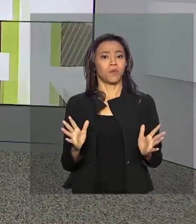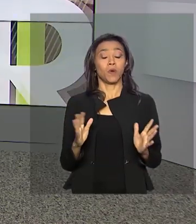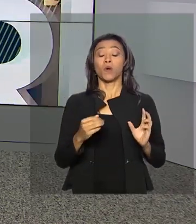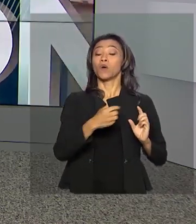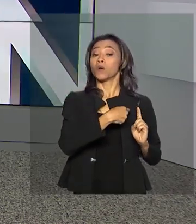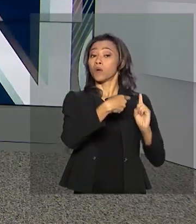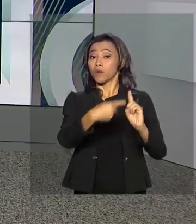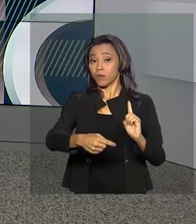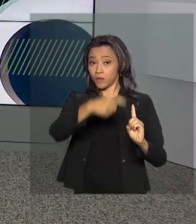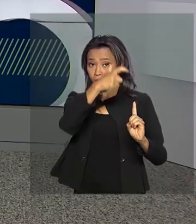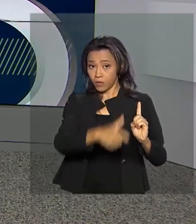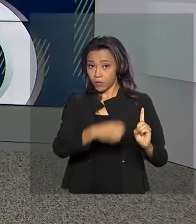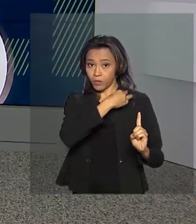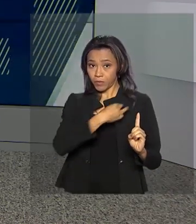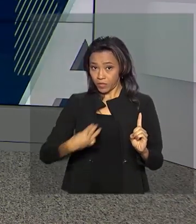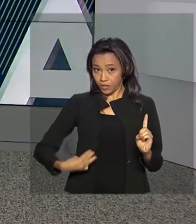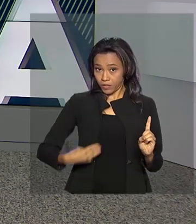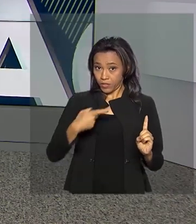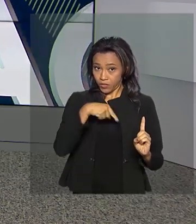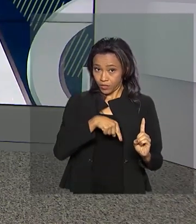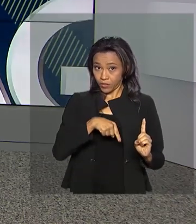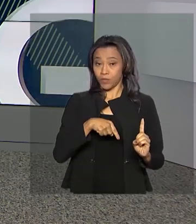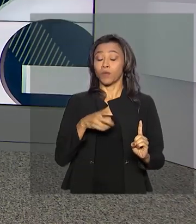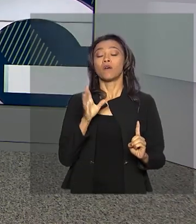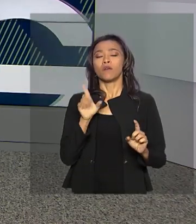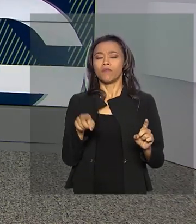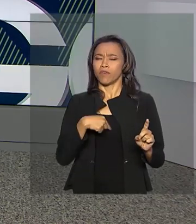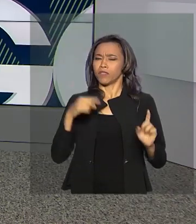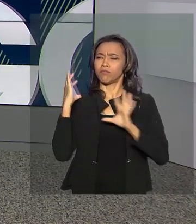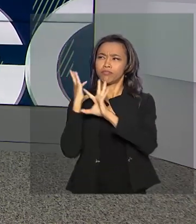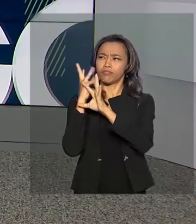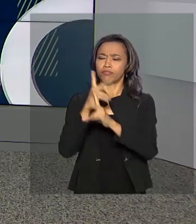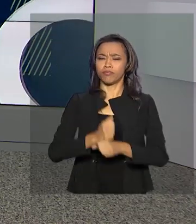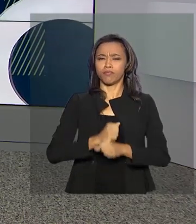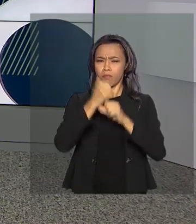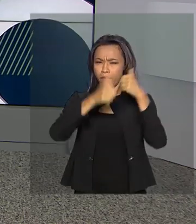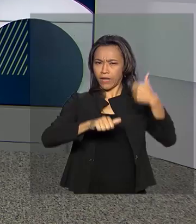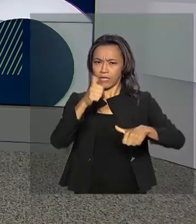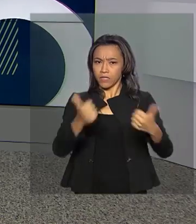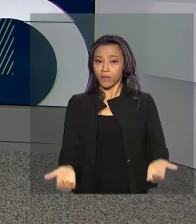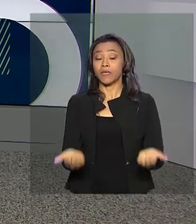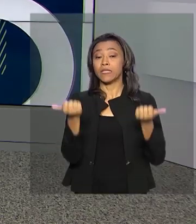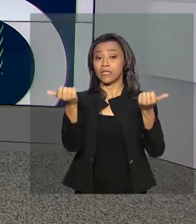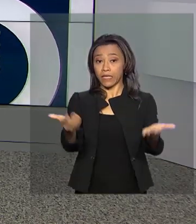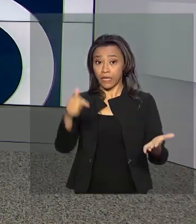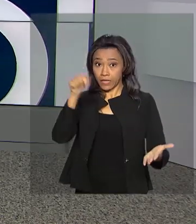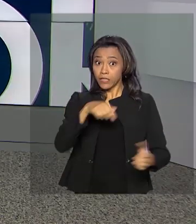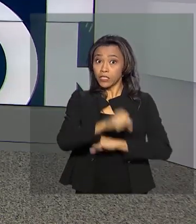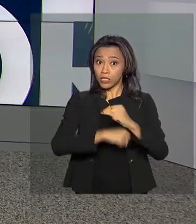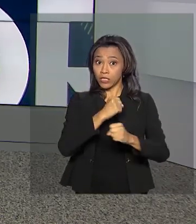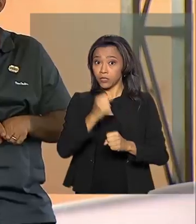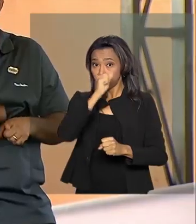Desenvolvimento Regional, Gustavo Canuto, fez um balanço das entregas realizadas este ano em todo o país.